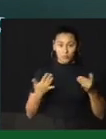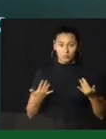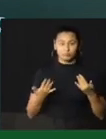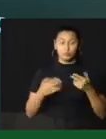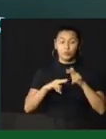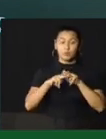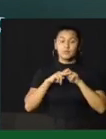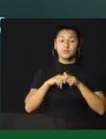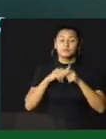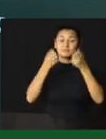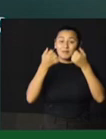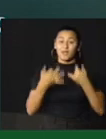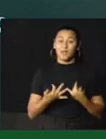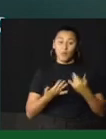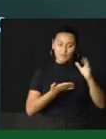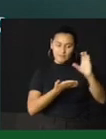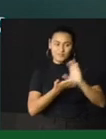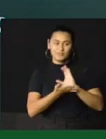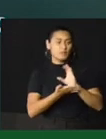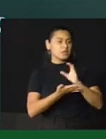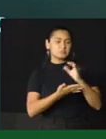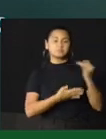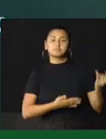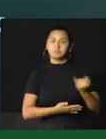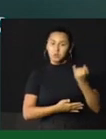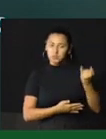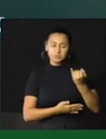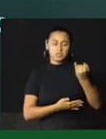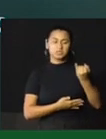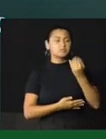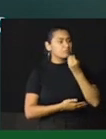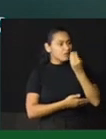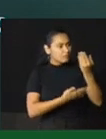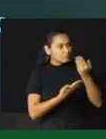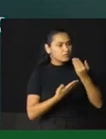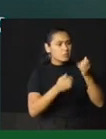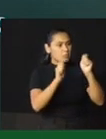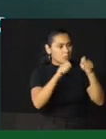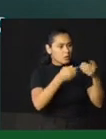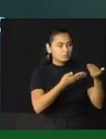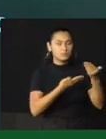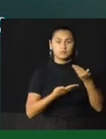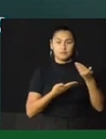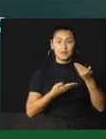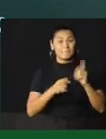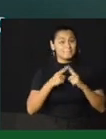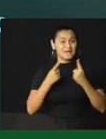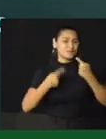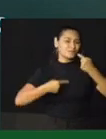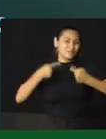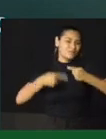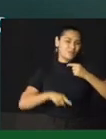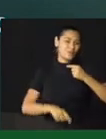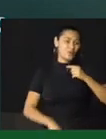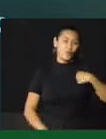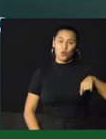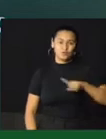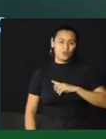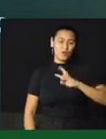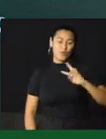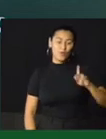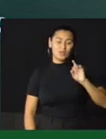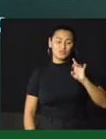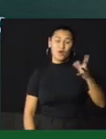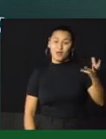bem-vindos mas não como Jamal disse o nosso desafio não pode ser apenas recebê-los mas fazer com que